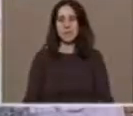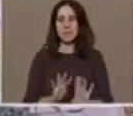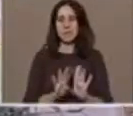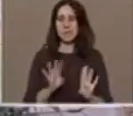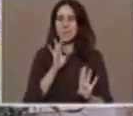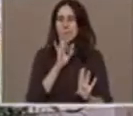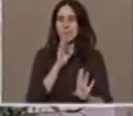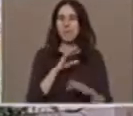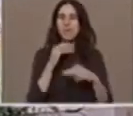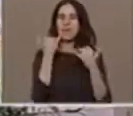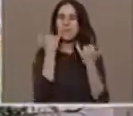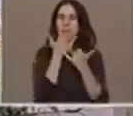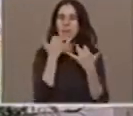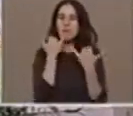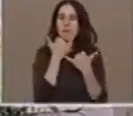Aleluia,